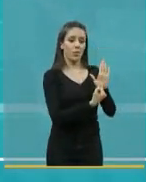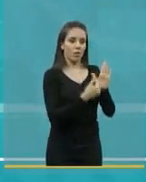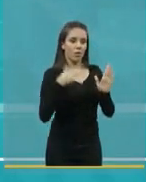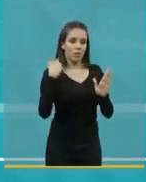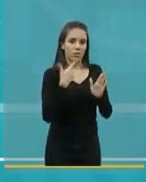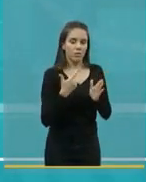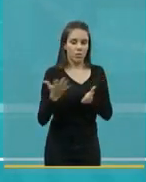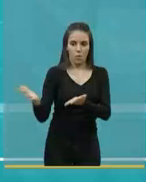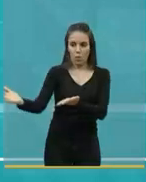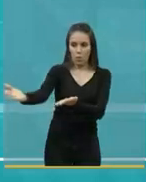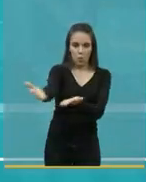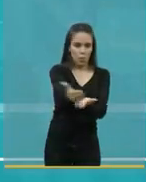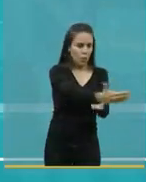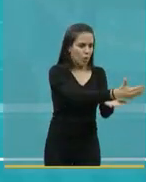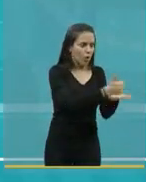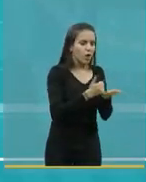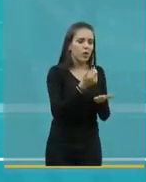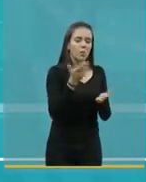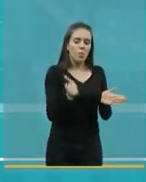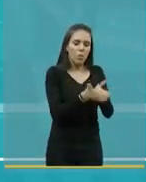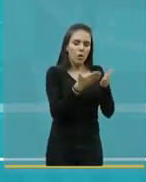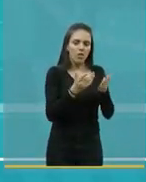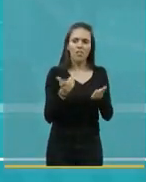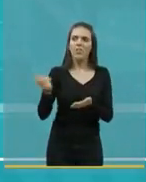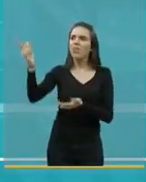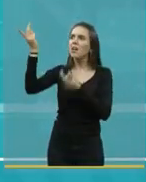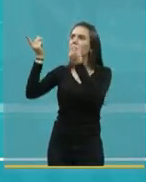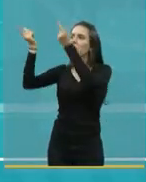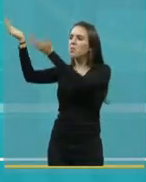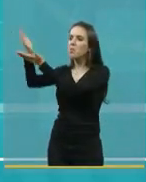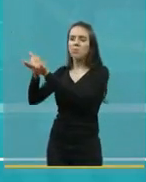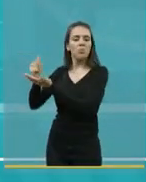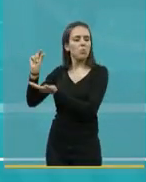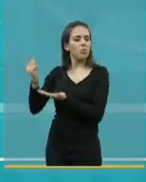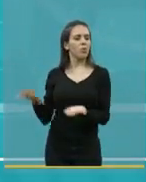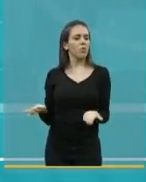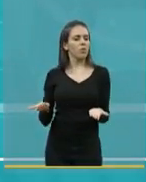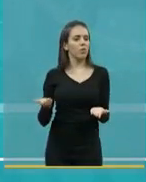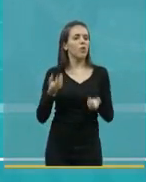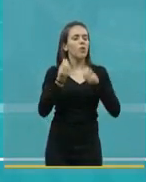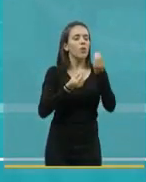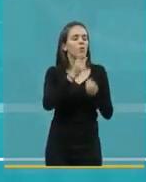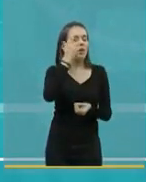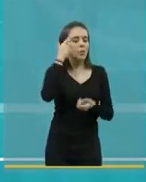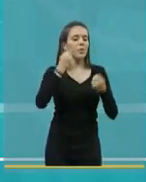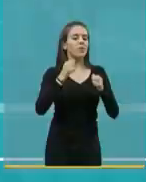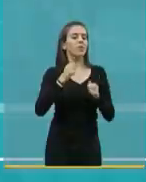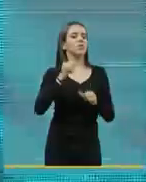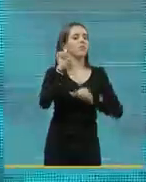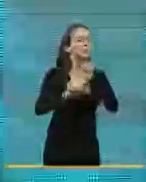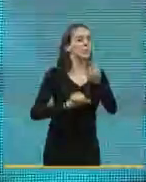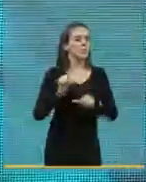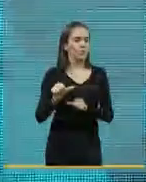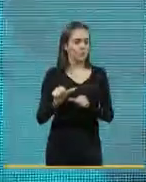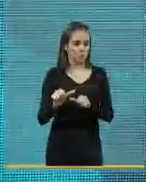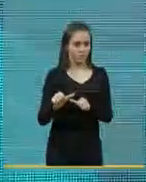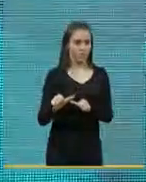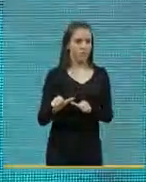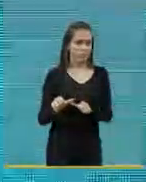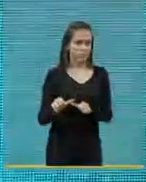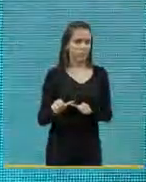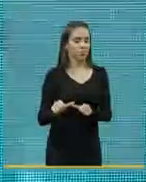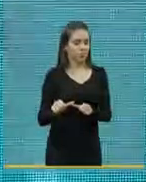mais dos pobres e muito menos dos ricos olha a sua proposta para resolver essa injustiça candidato dois